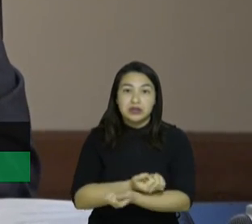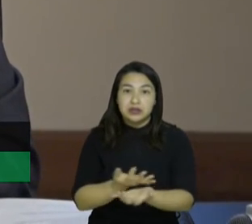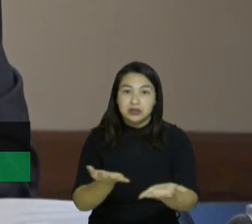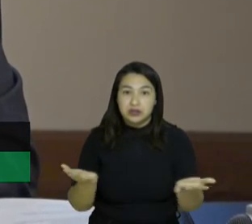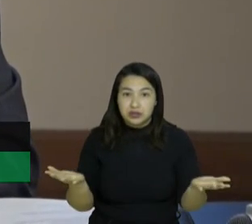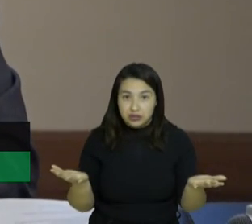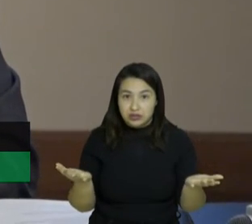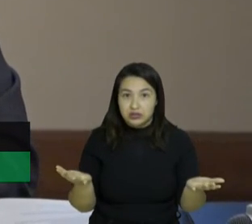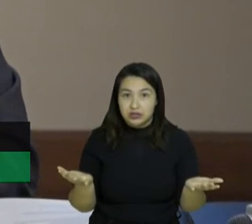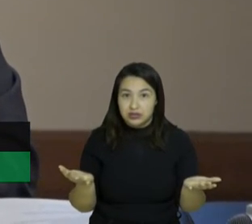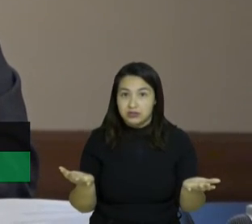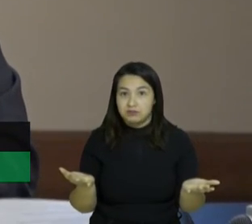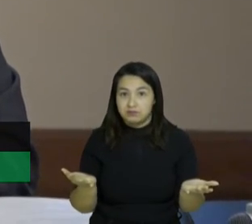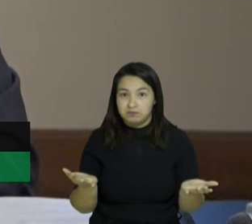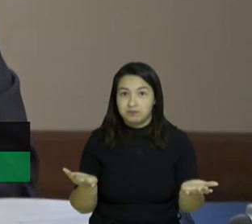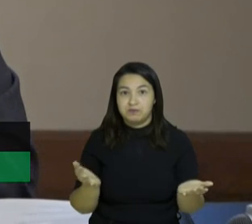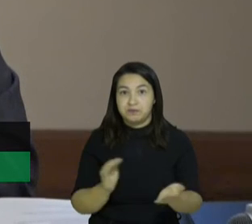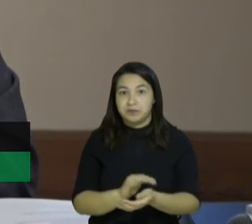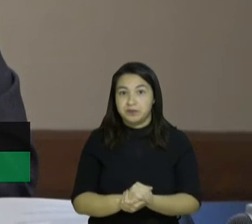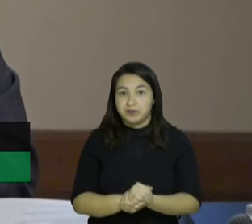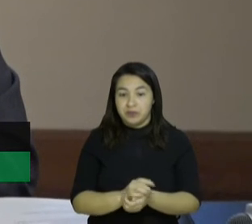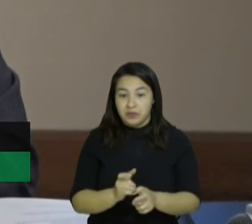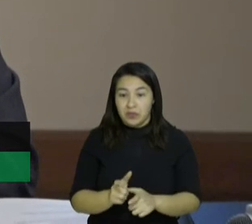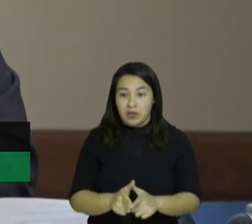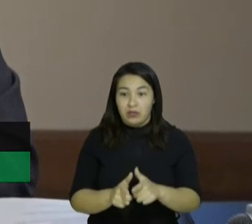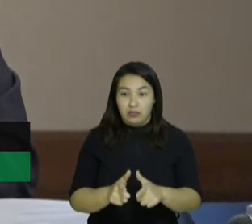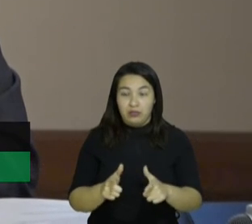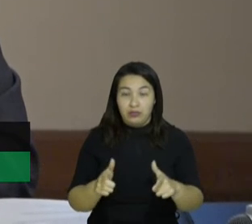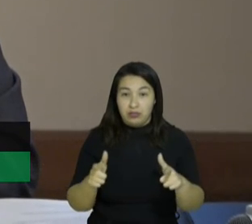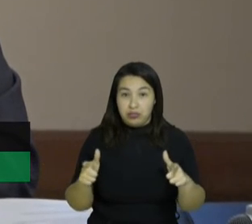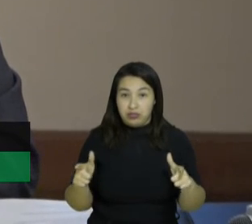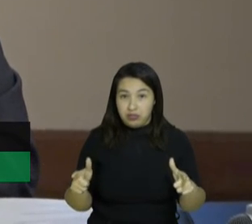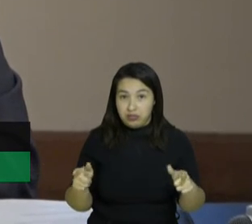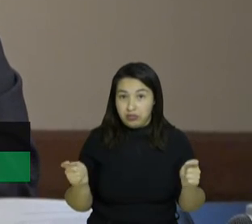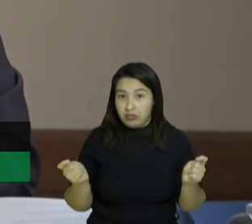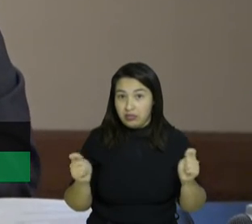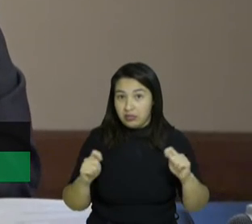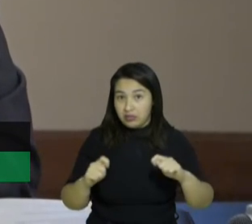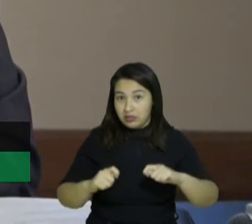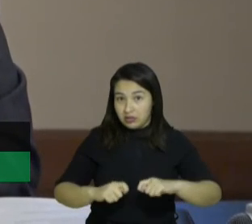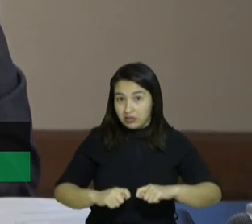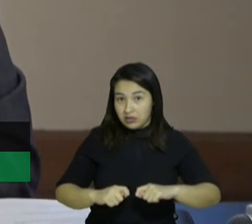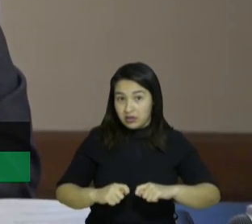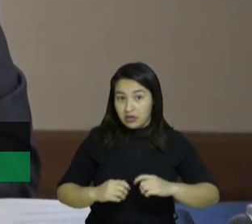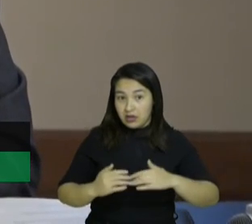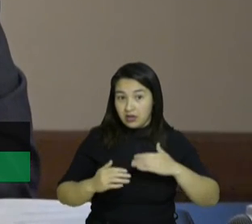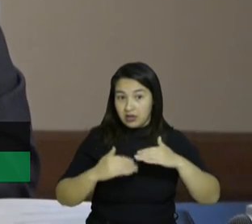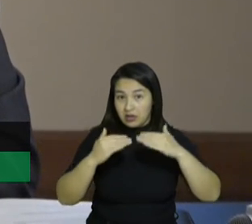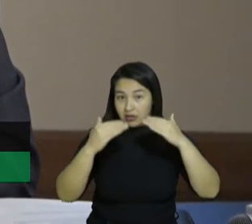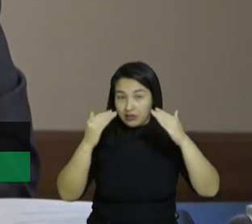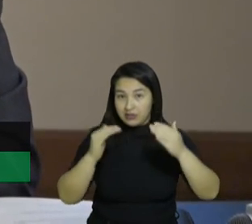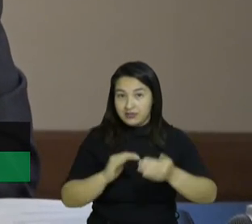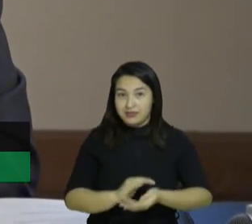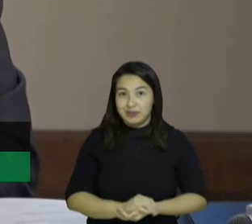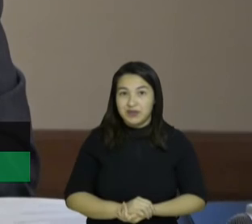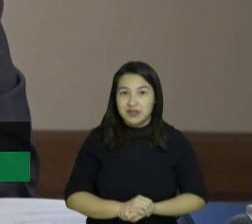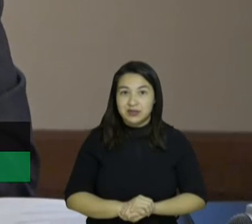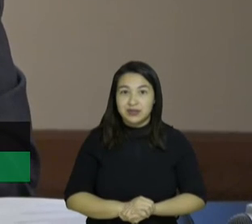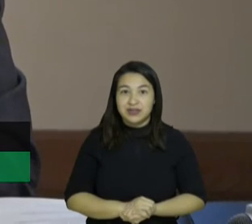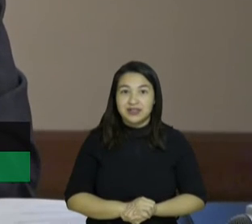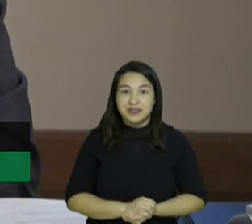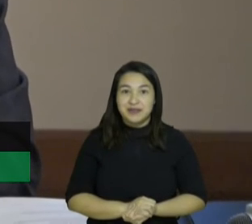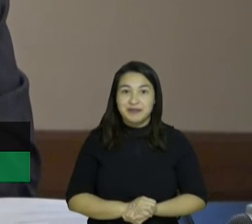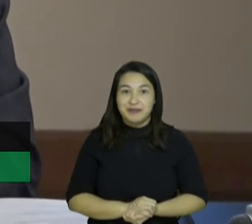é um mercado que é é crescente e faz com que a gente tenha essa essa evolução eh não não